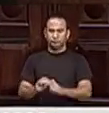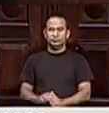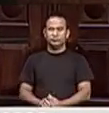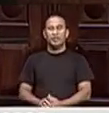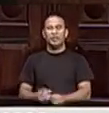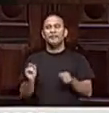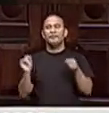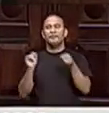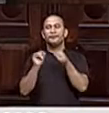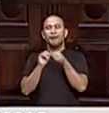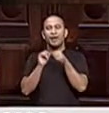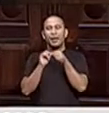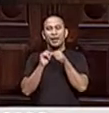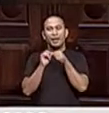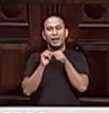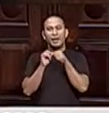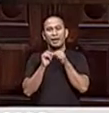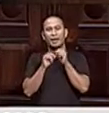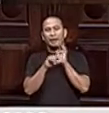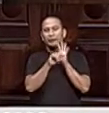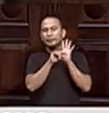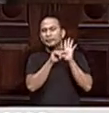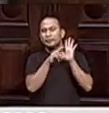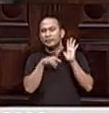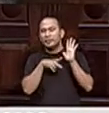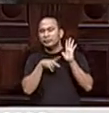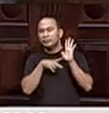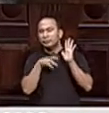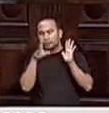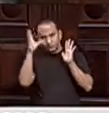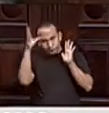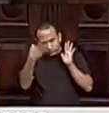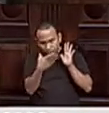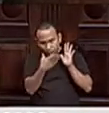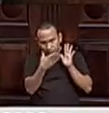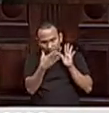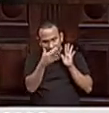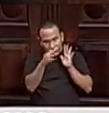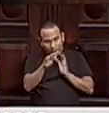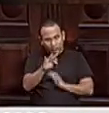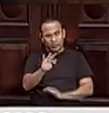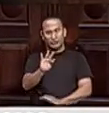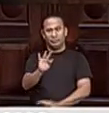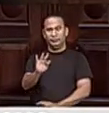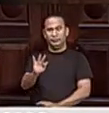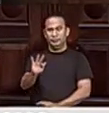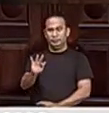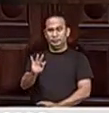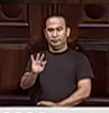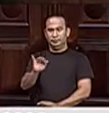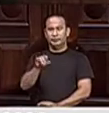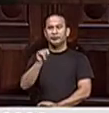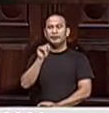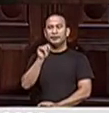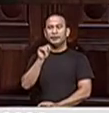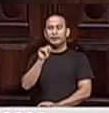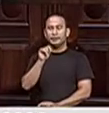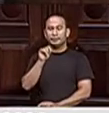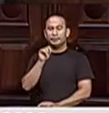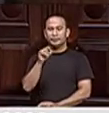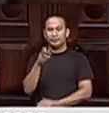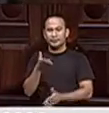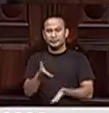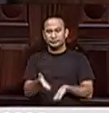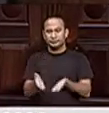ele faz uma referência à decisão do Supremo Tribunal Federal, que encaminhou